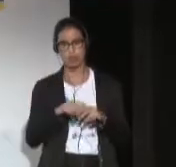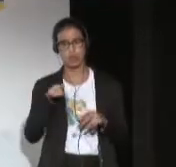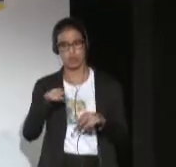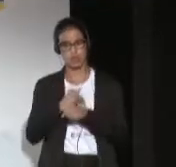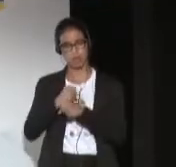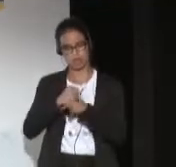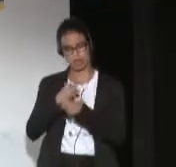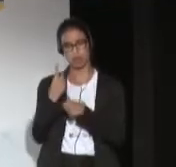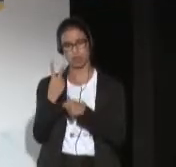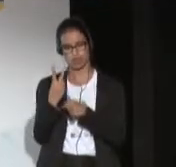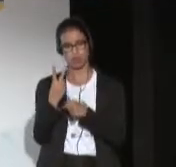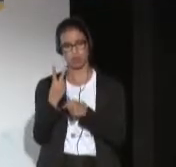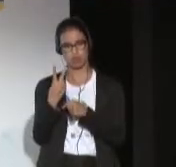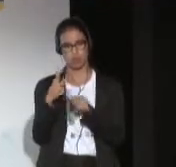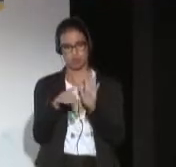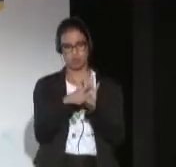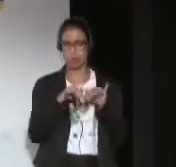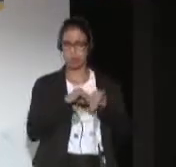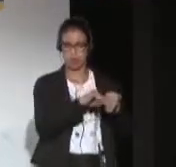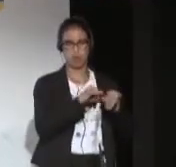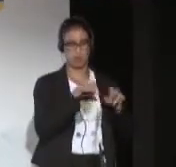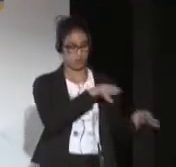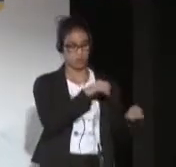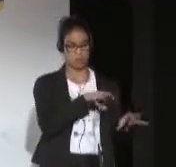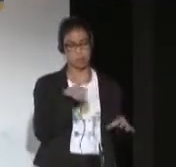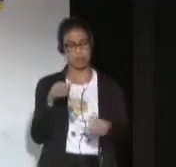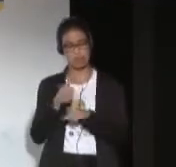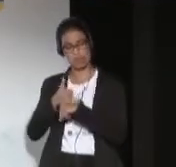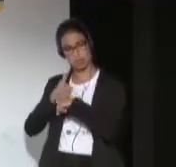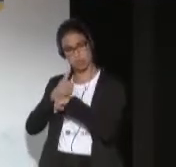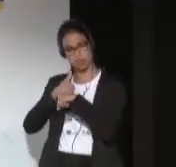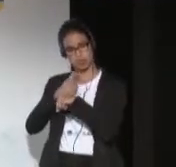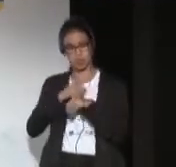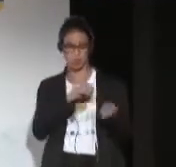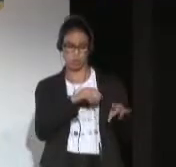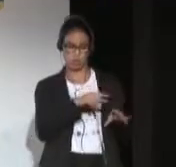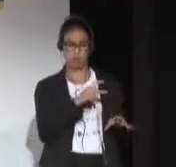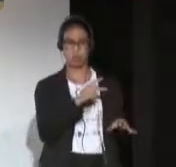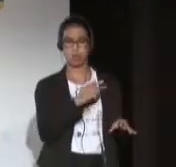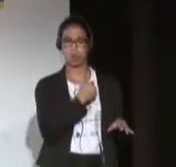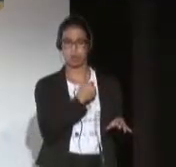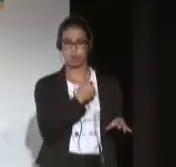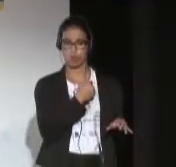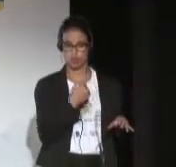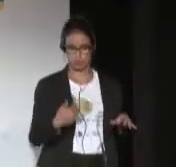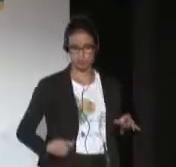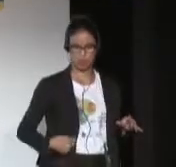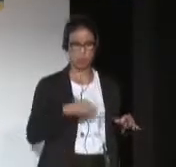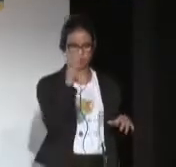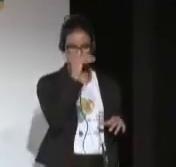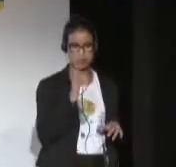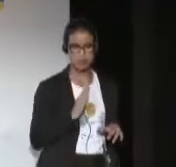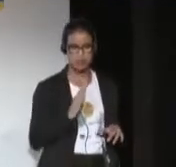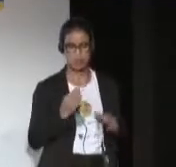12 anos no mercado da educação, se especializou em educação pública brasileira, desenvolvendo